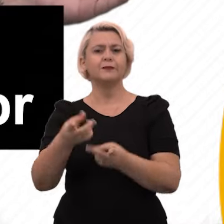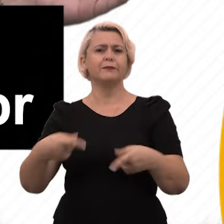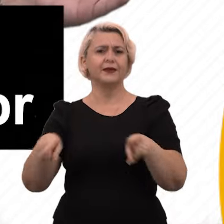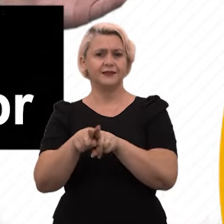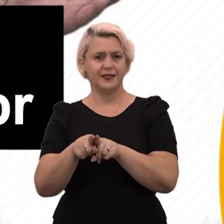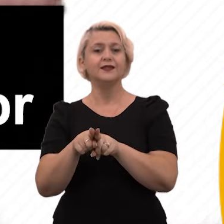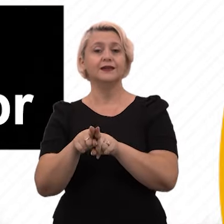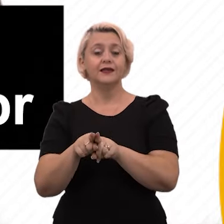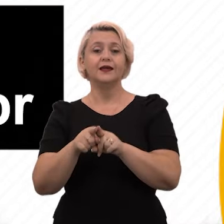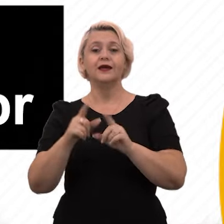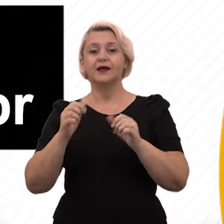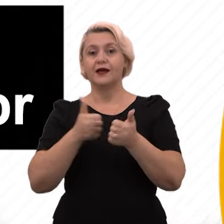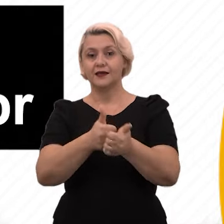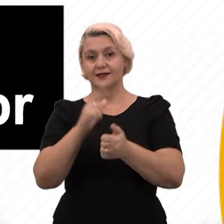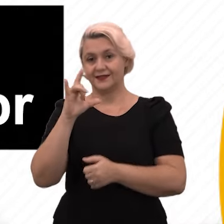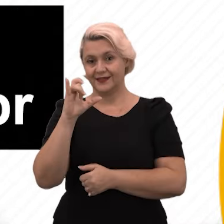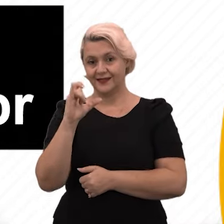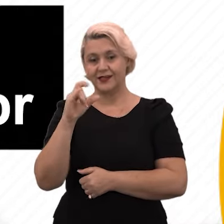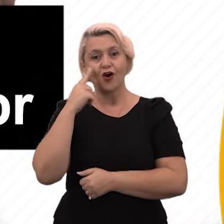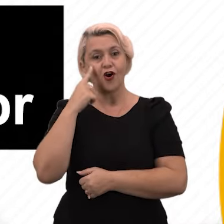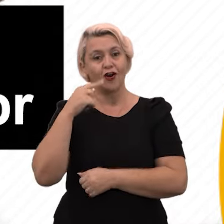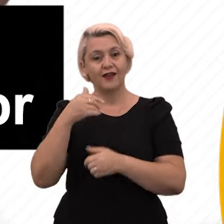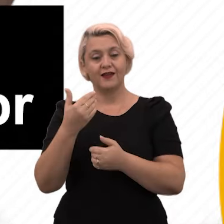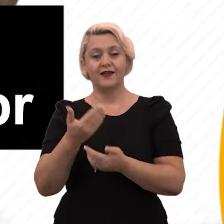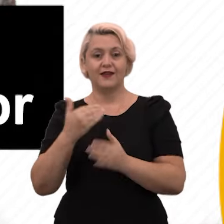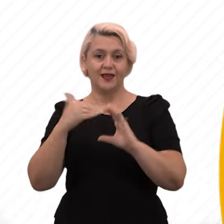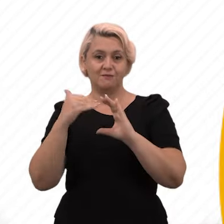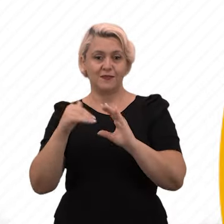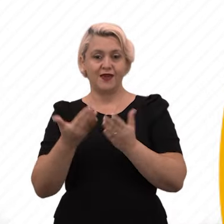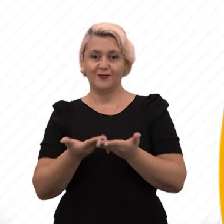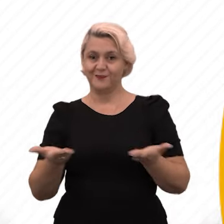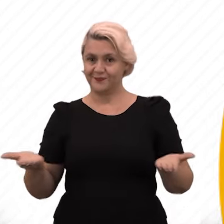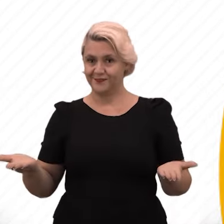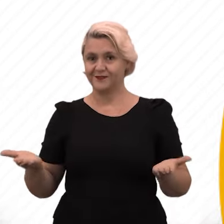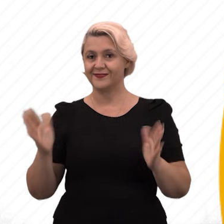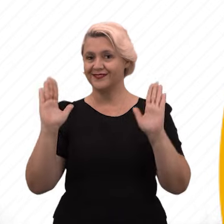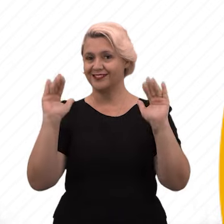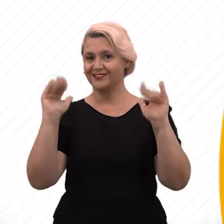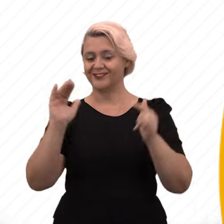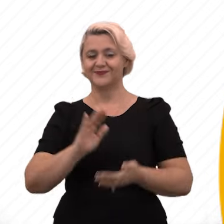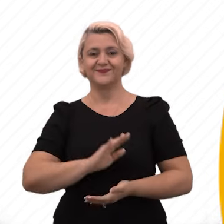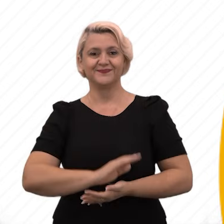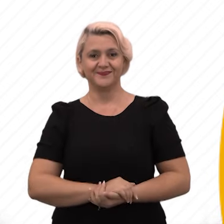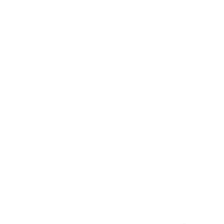sempre com a nossa equipe aqui do NURED, nos siga no Instagram e olhe o nosso e-mail. Até mais!